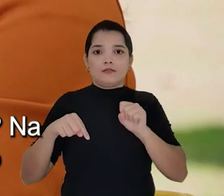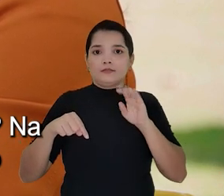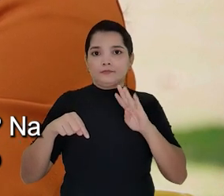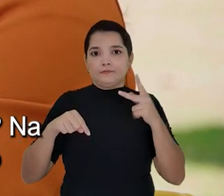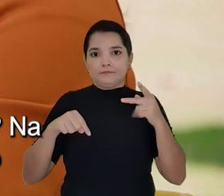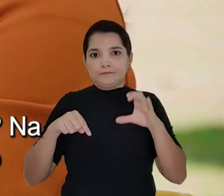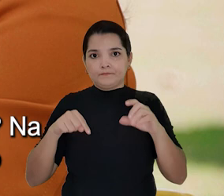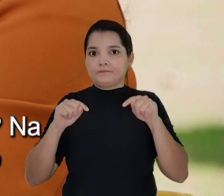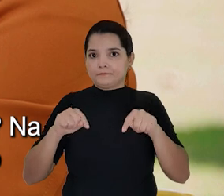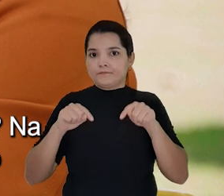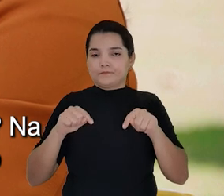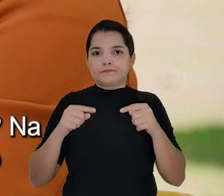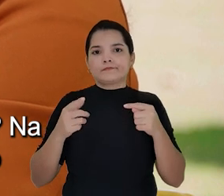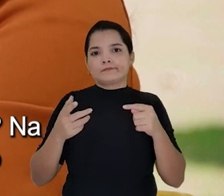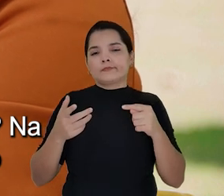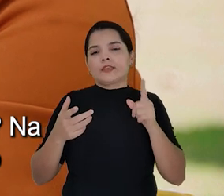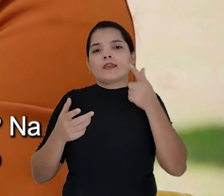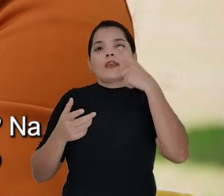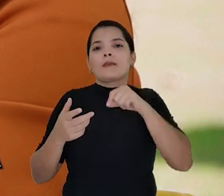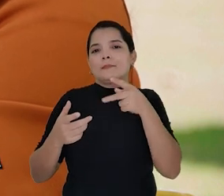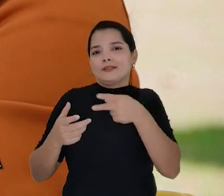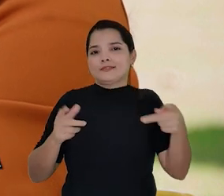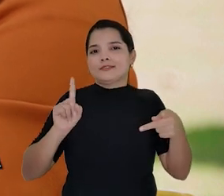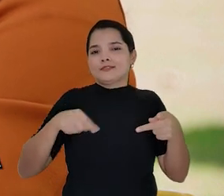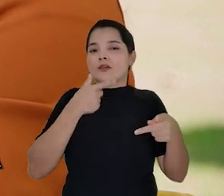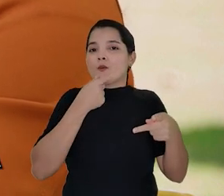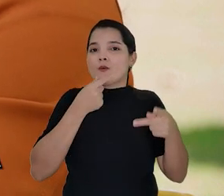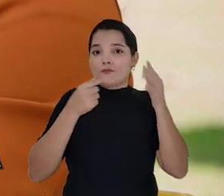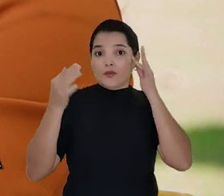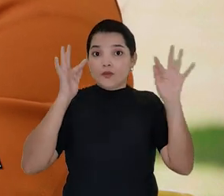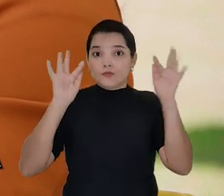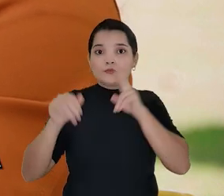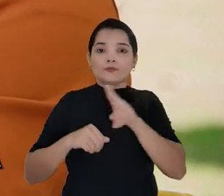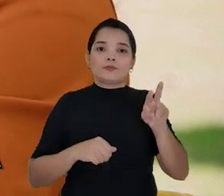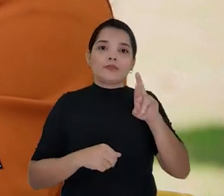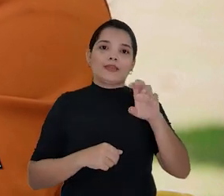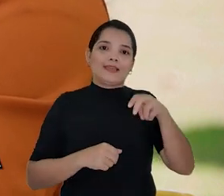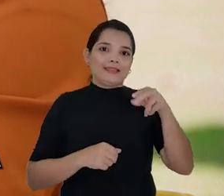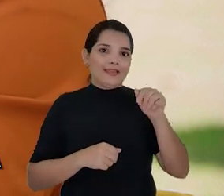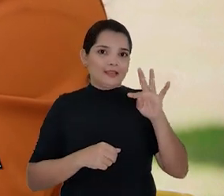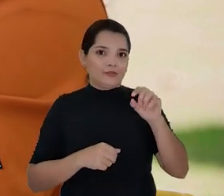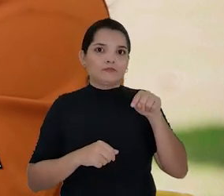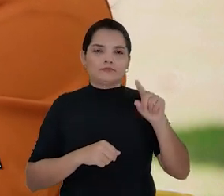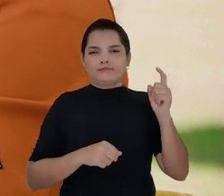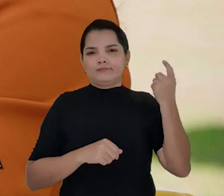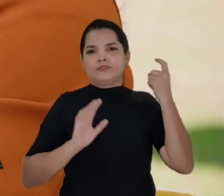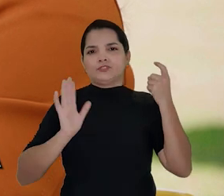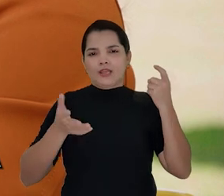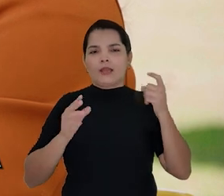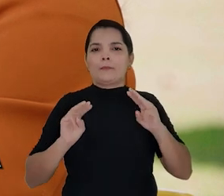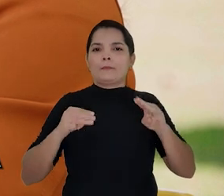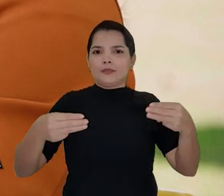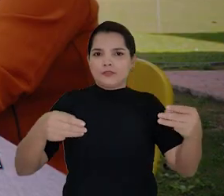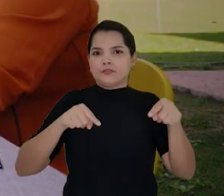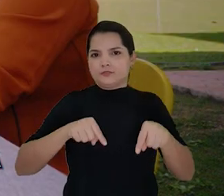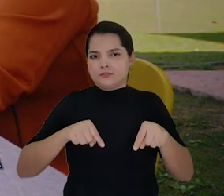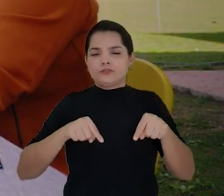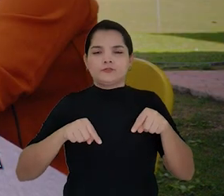inclusive que é presidida por um filósofo né que é o Renato Janini que já foi ministro da educação no país a gente discute